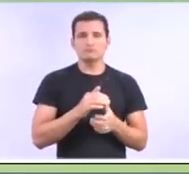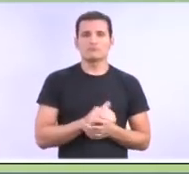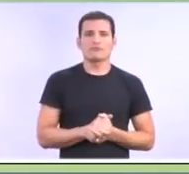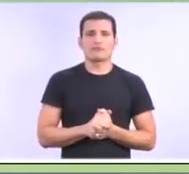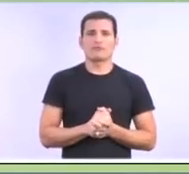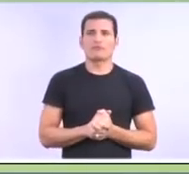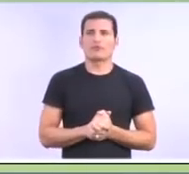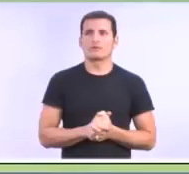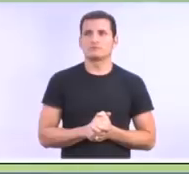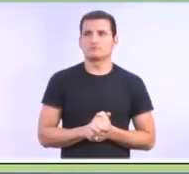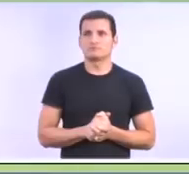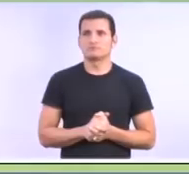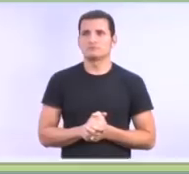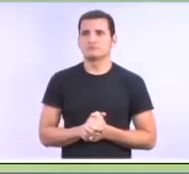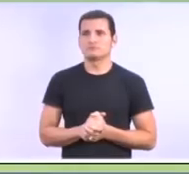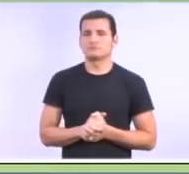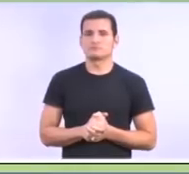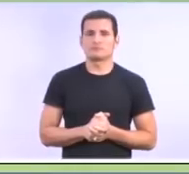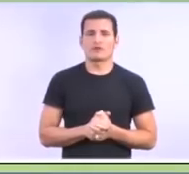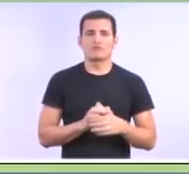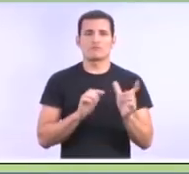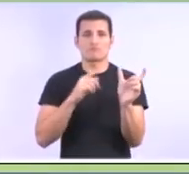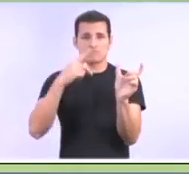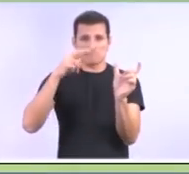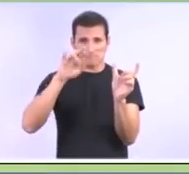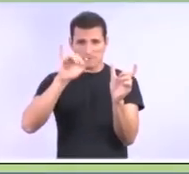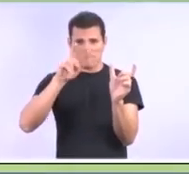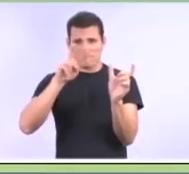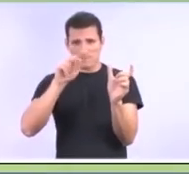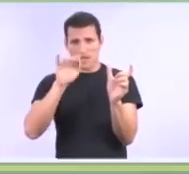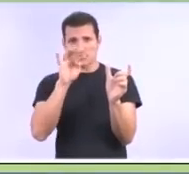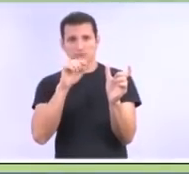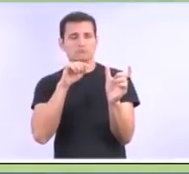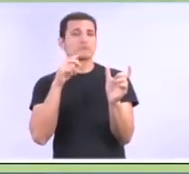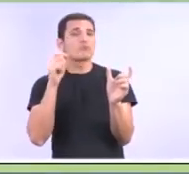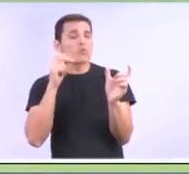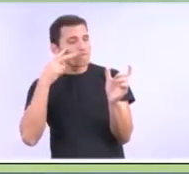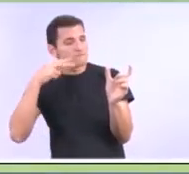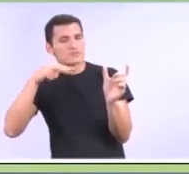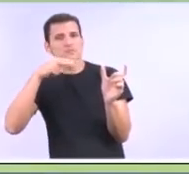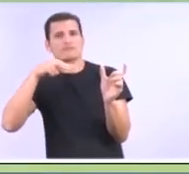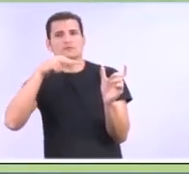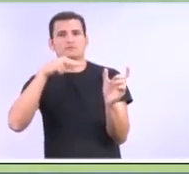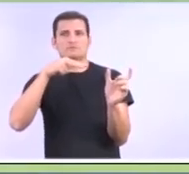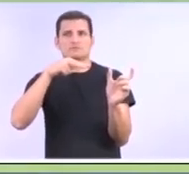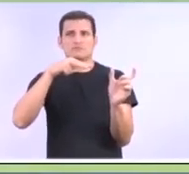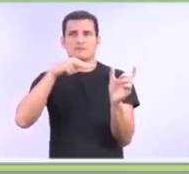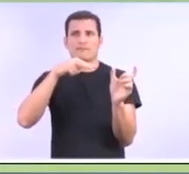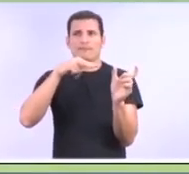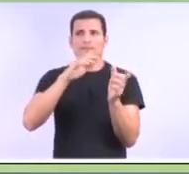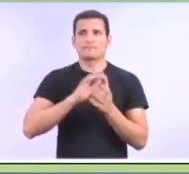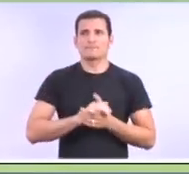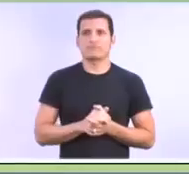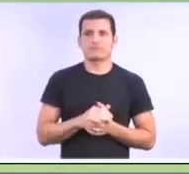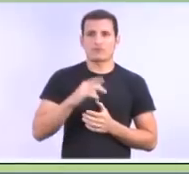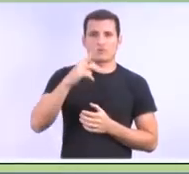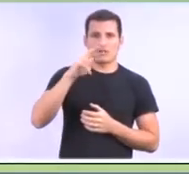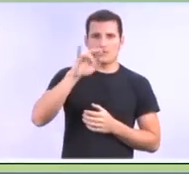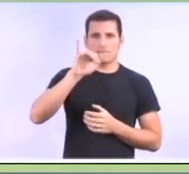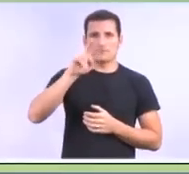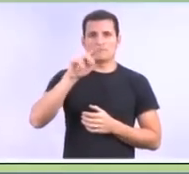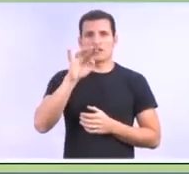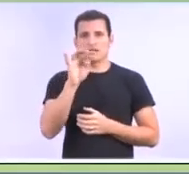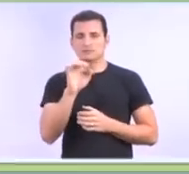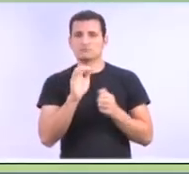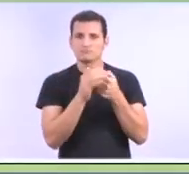chamado de qualificador de visibilidade. E outros qualificadores de visibilidade são o private, o que esconde,